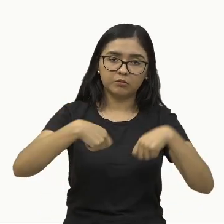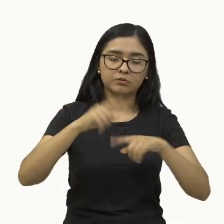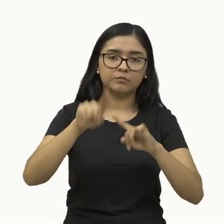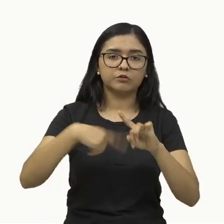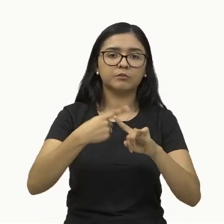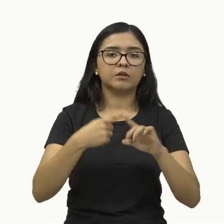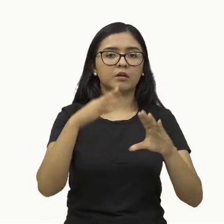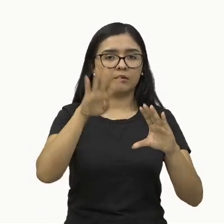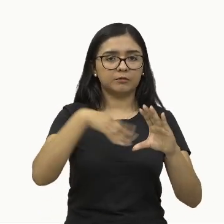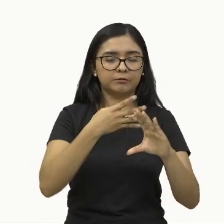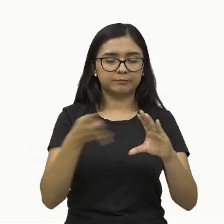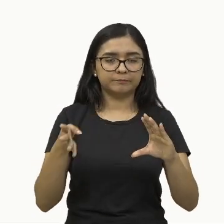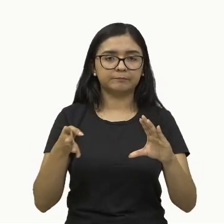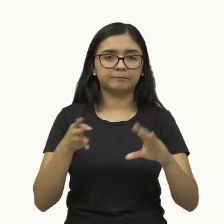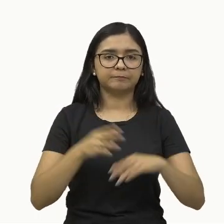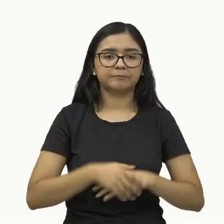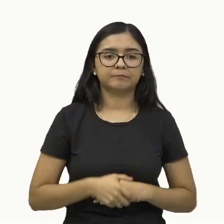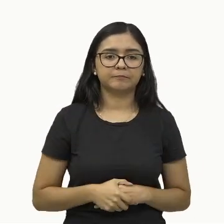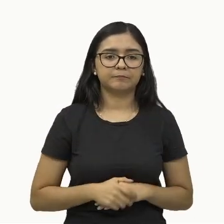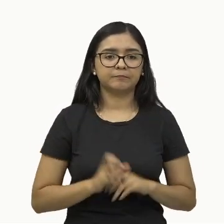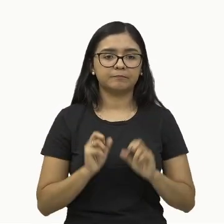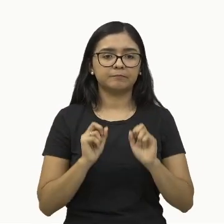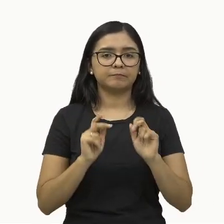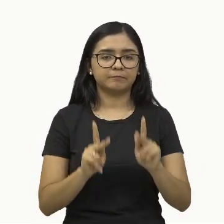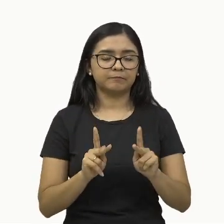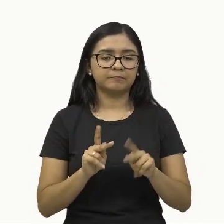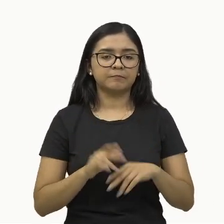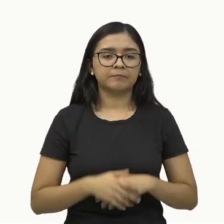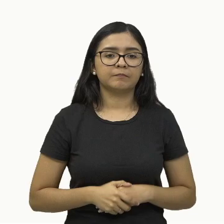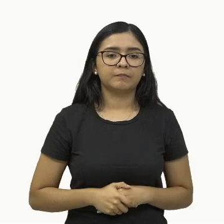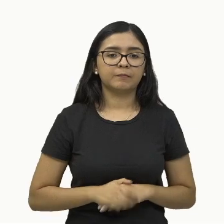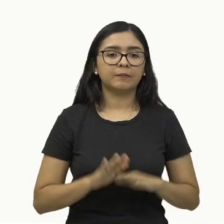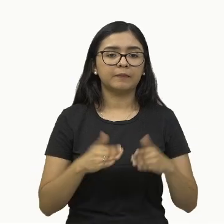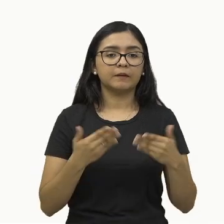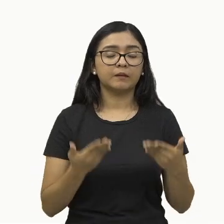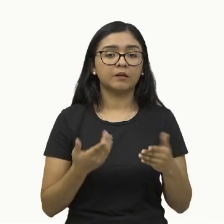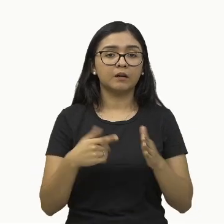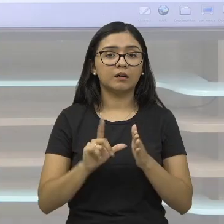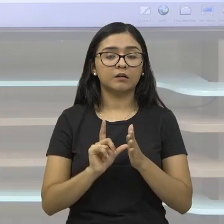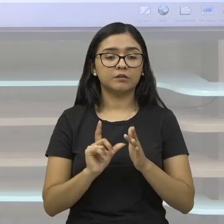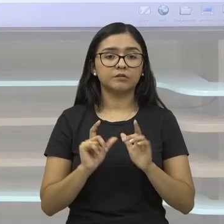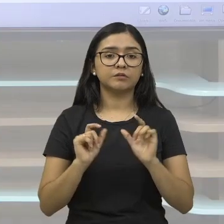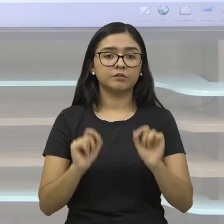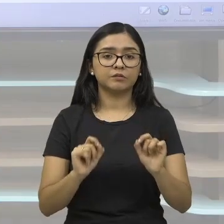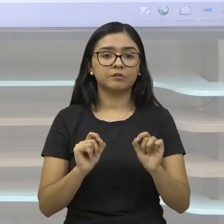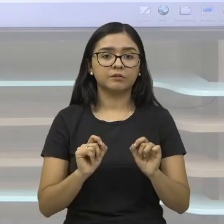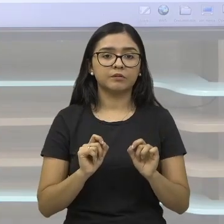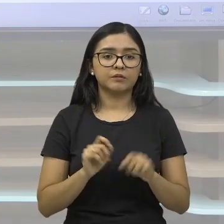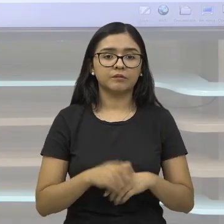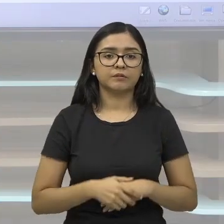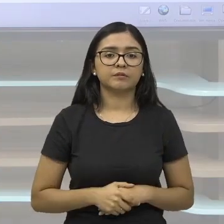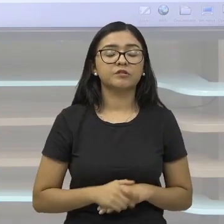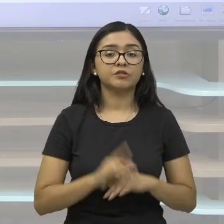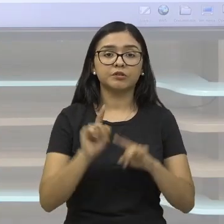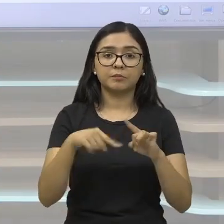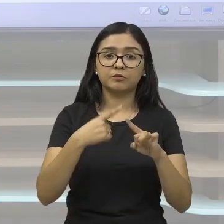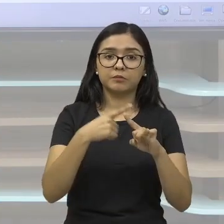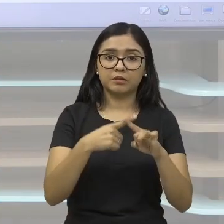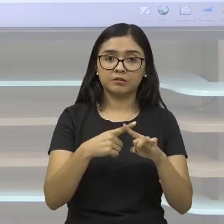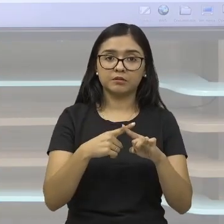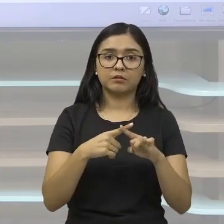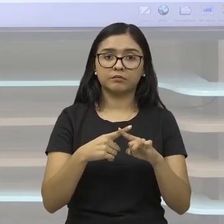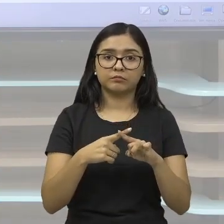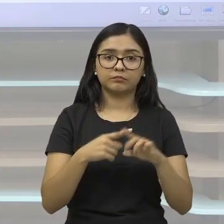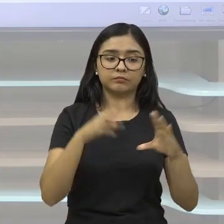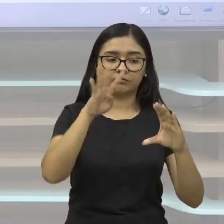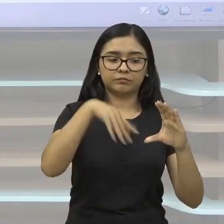é possível, tá certo? Então é isso, pessoal. Antes de nós fazermos a multiplicação entre